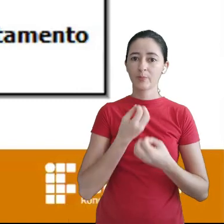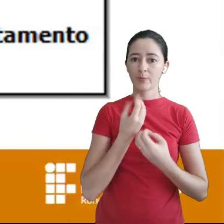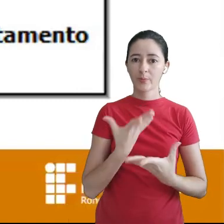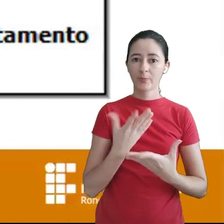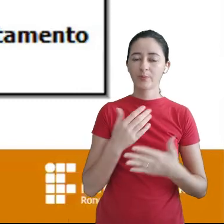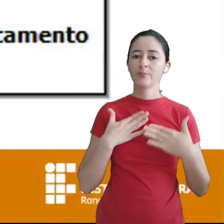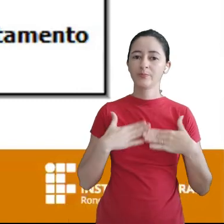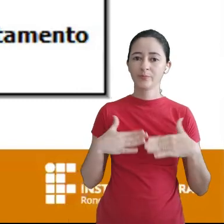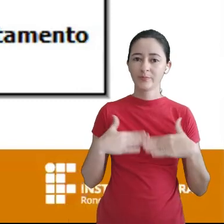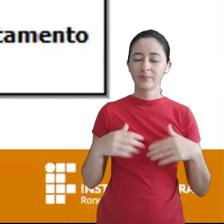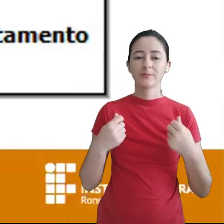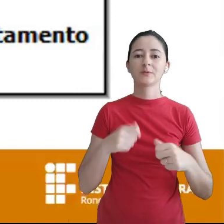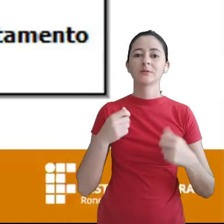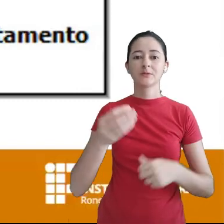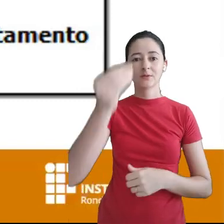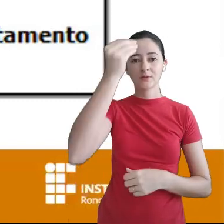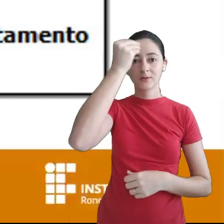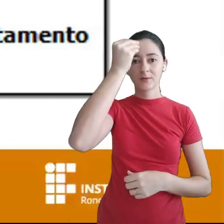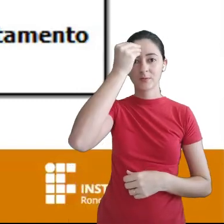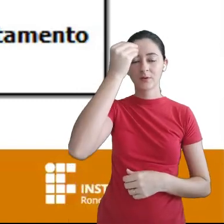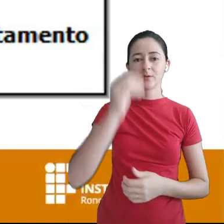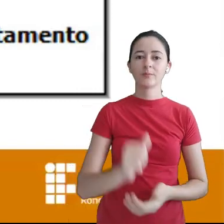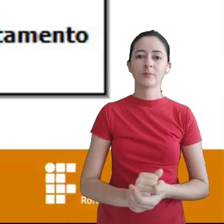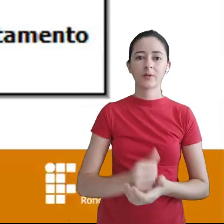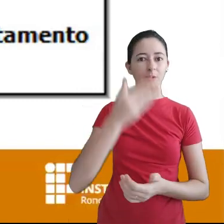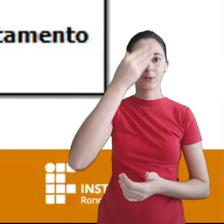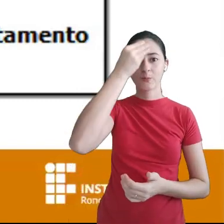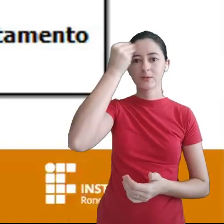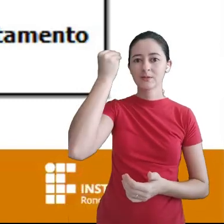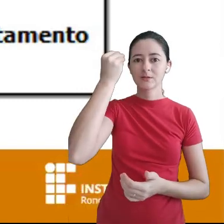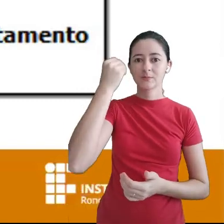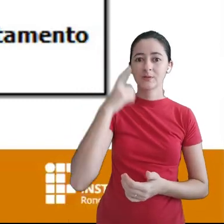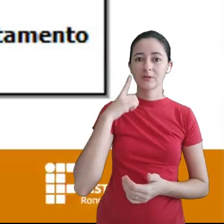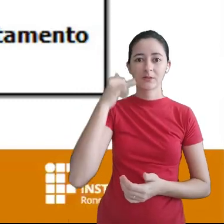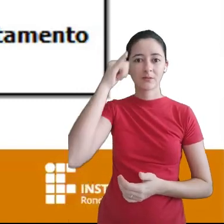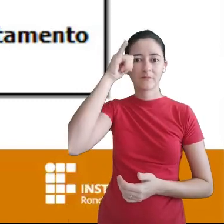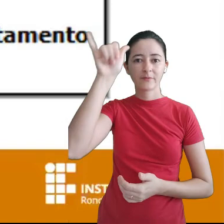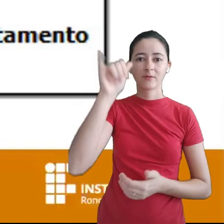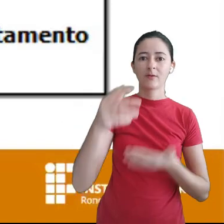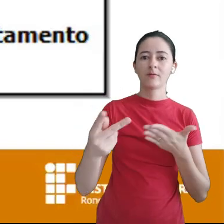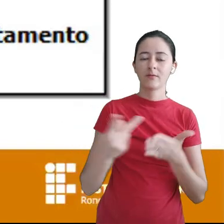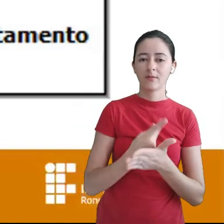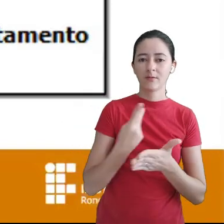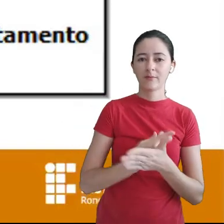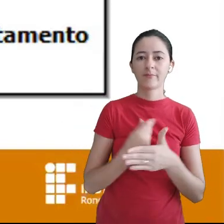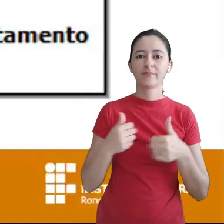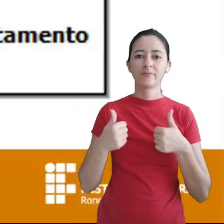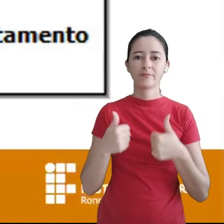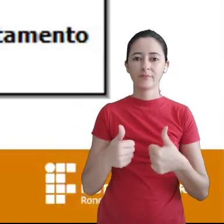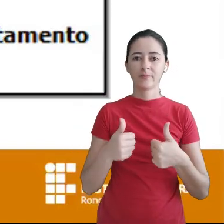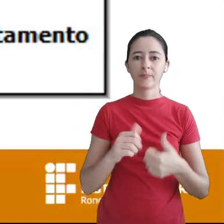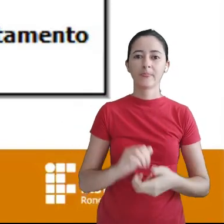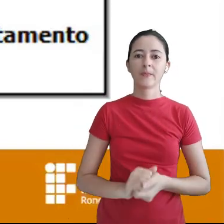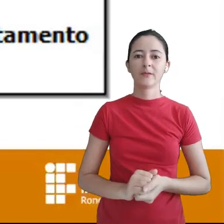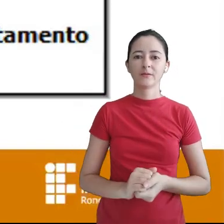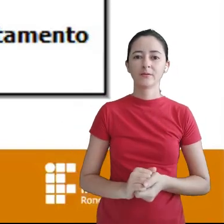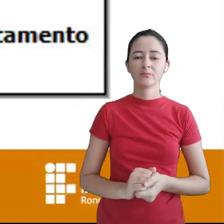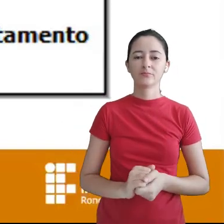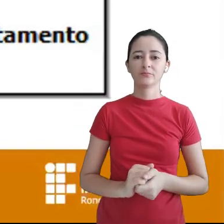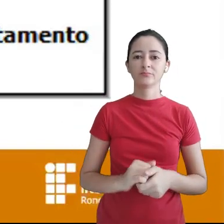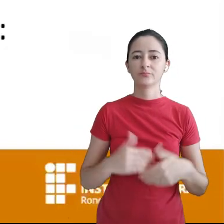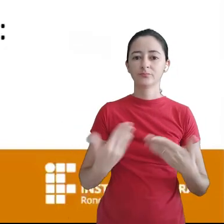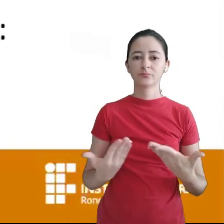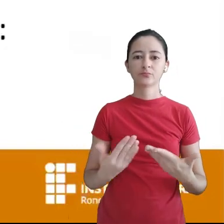e mínima. Tá bom? Tranquilo? Tem que decorar isso, tá? Pra não esquecer, pra não errar. Belezinha?